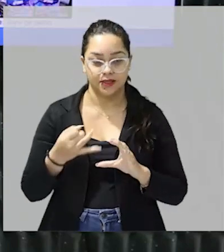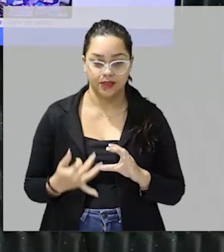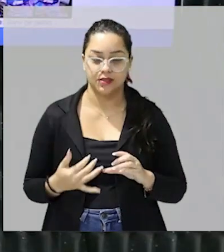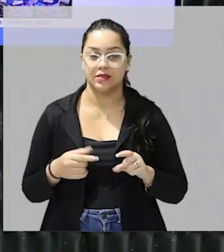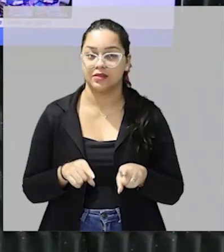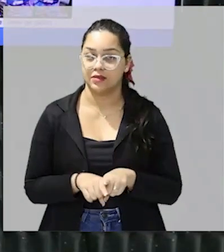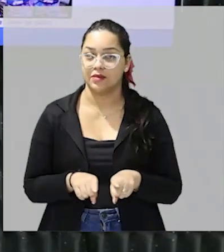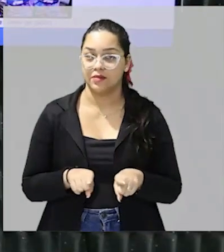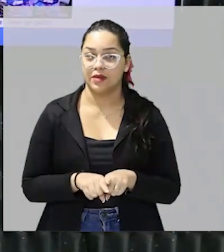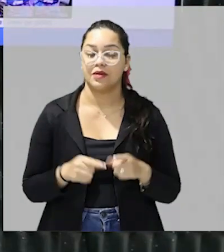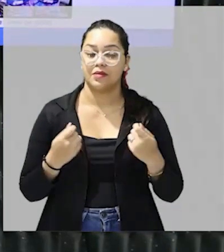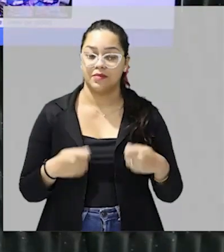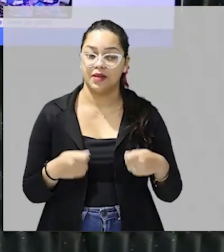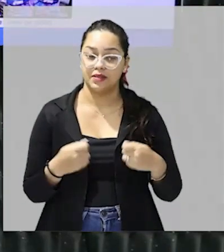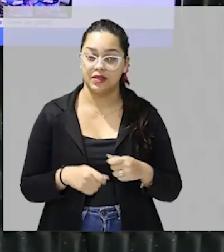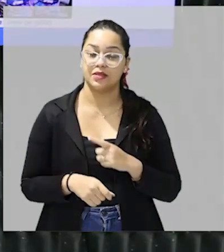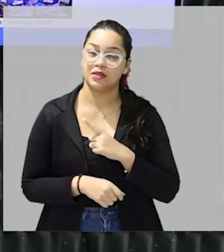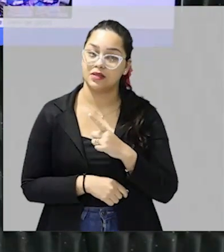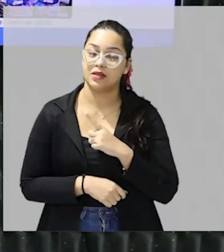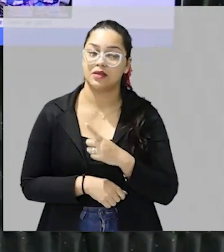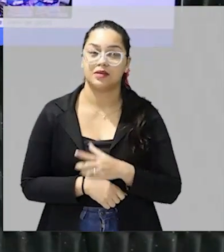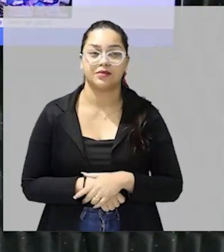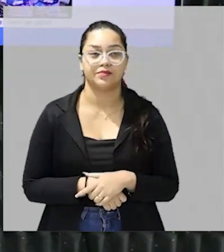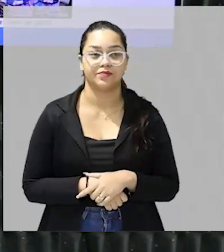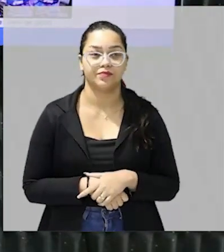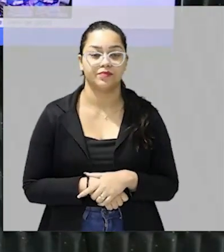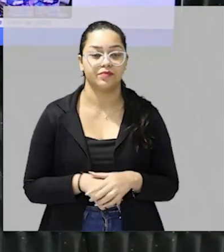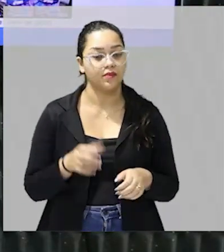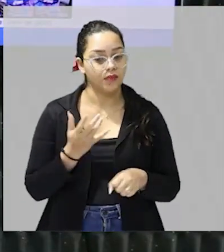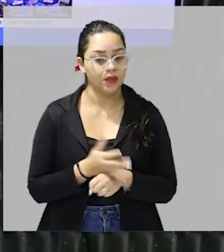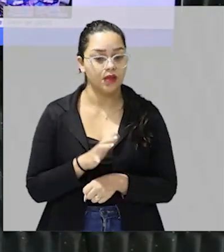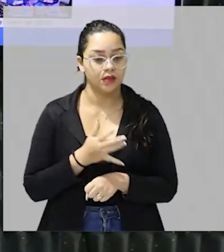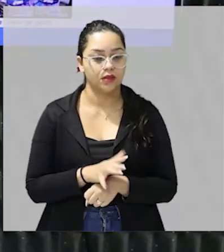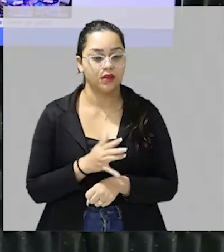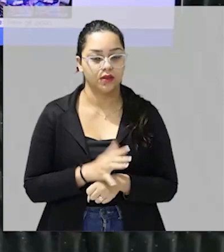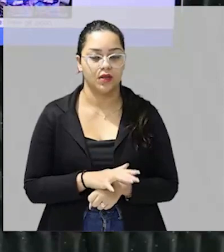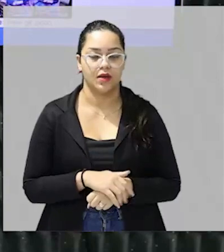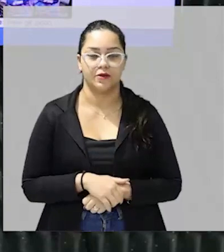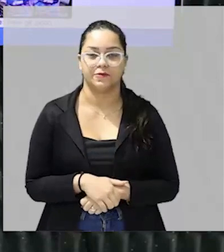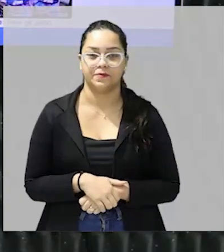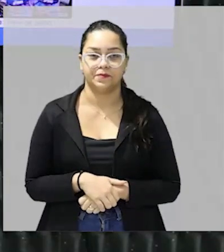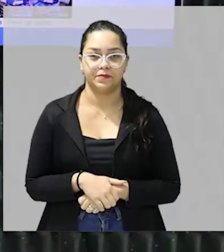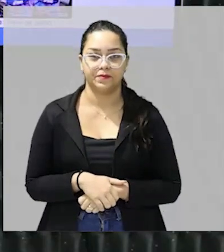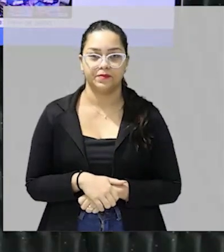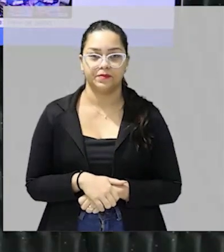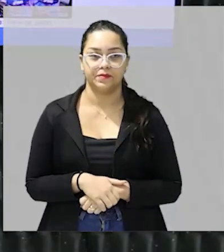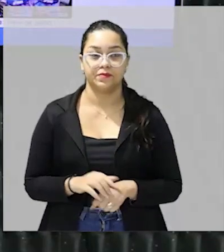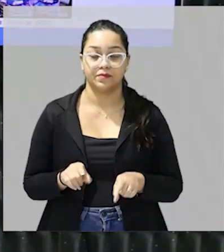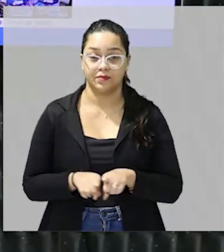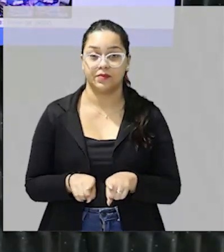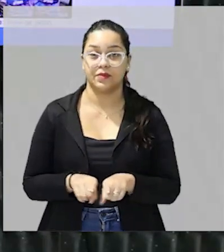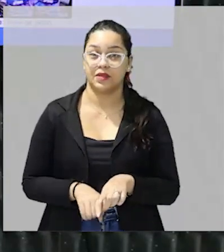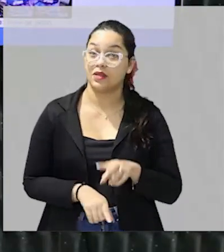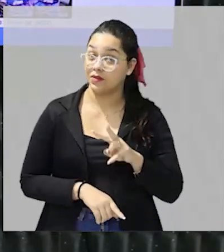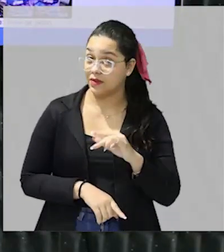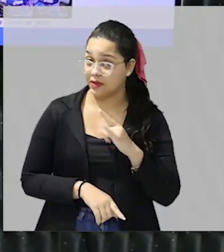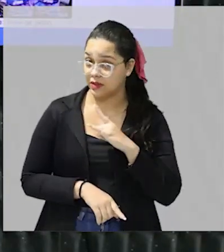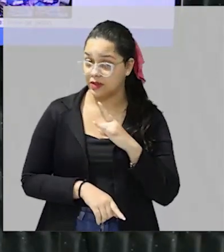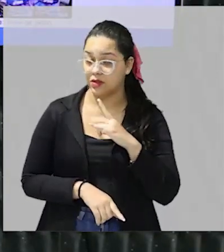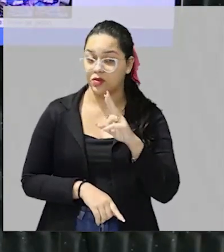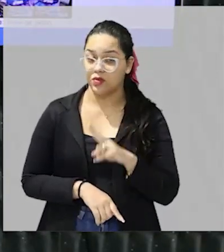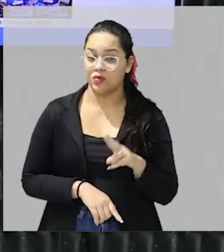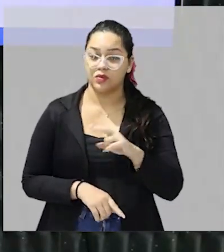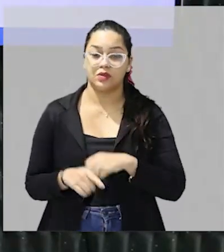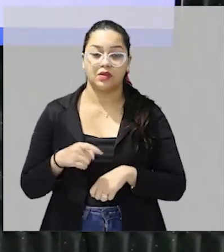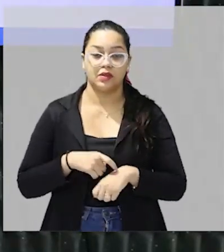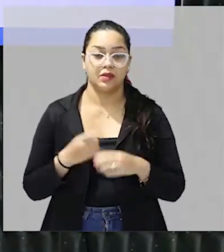característica deve ser levada em consideração. Ele deve treinar uma boa parte do seu treino, levar em consideração as valências que vai fazer com que ele utilize na hora da